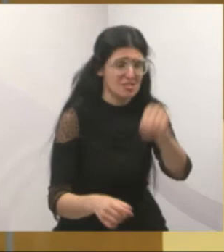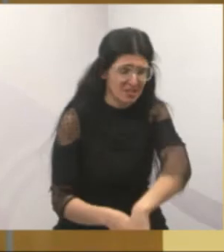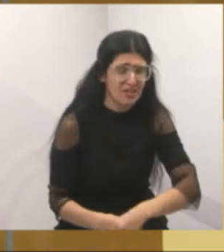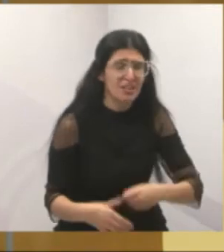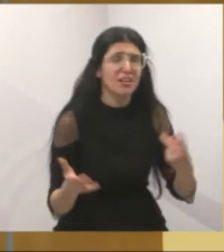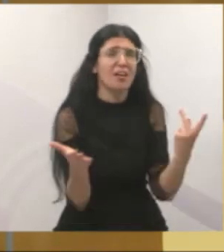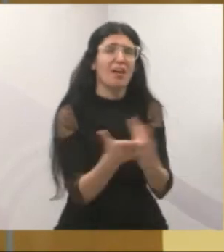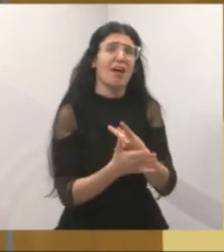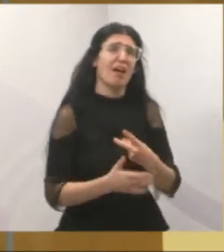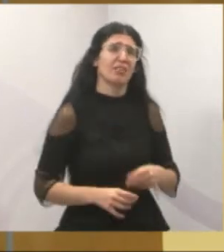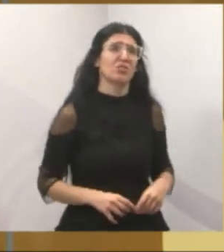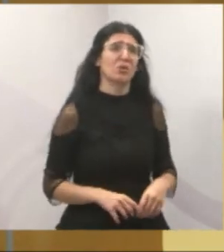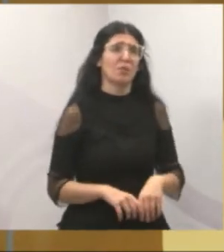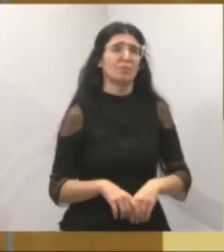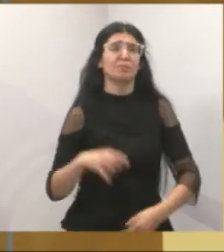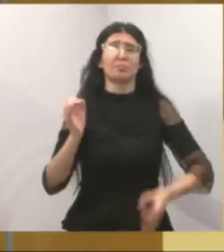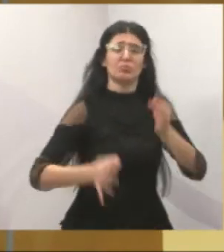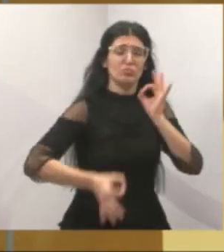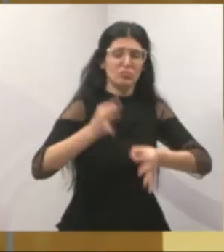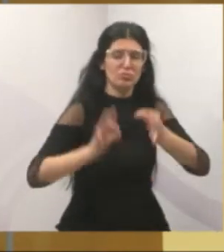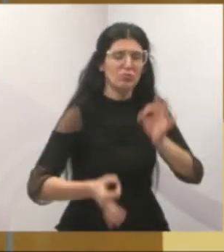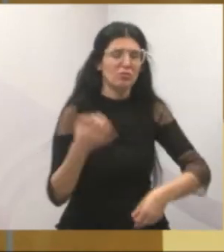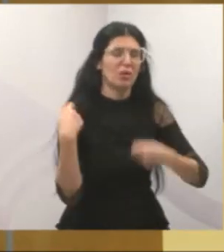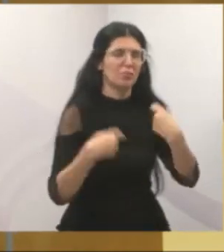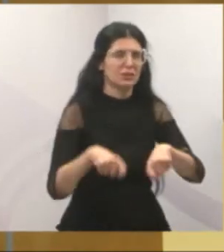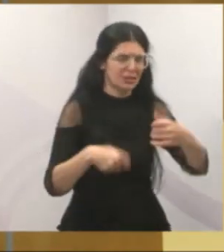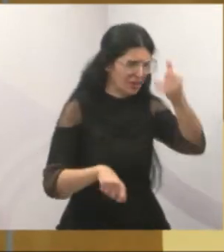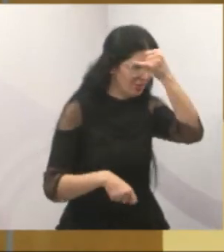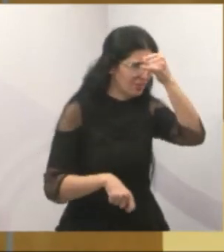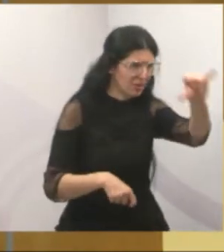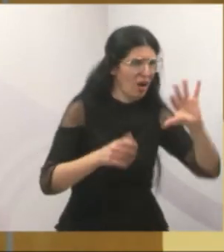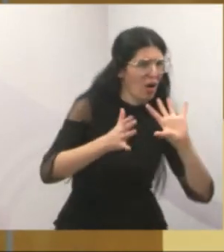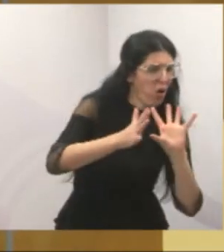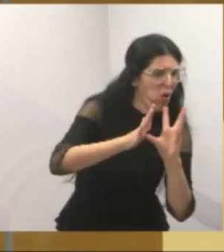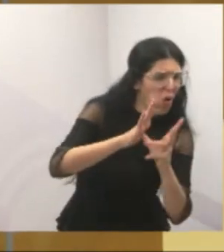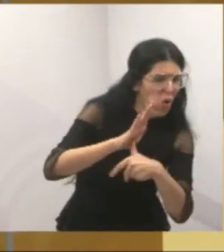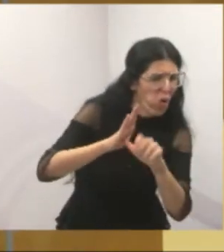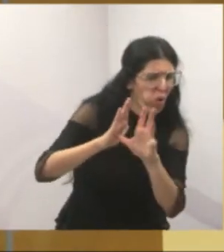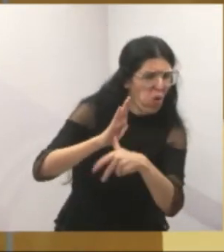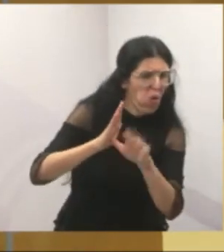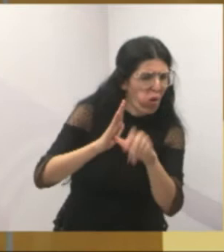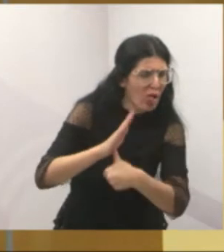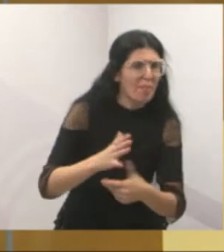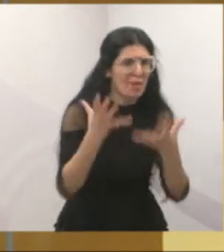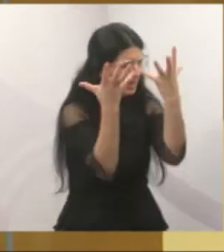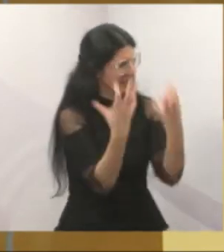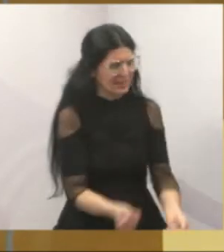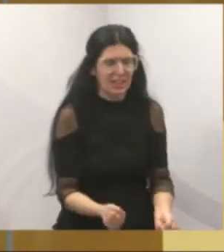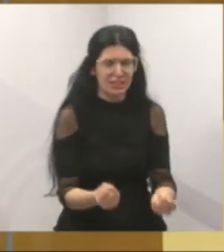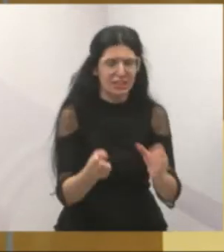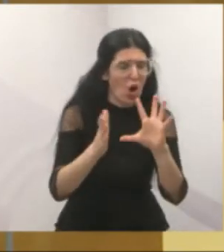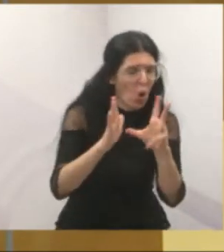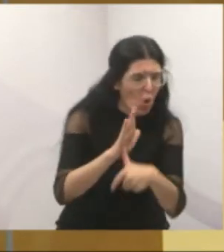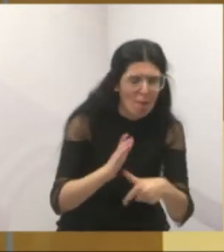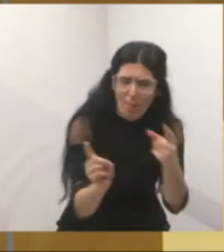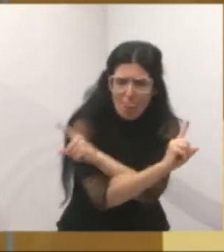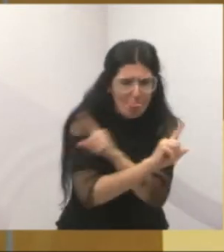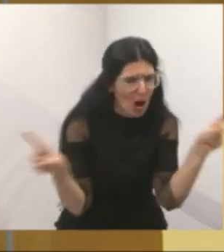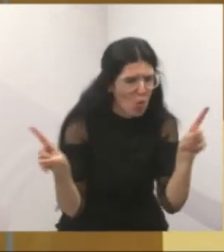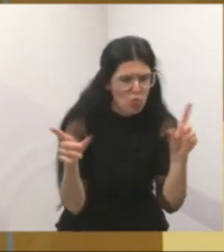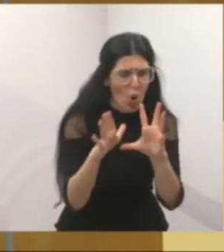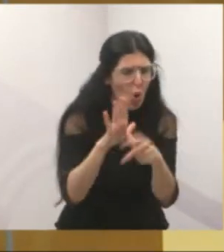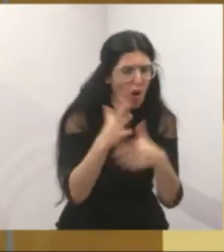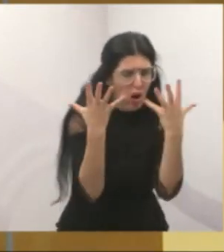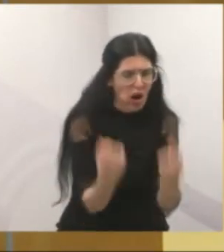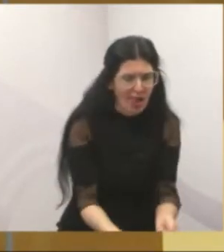ele precisa coibir a fraude contra credores. Na medida em que esse recurso não passa pela conta da